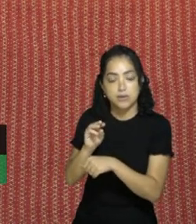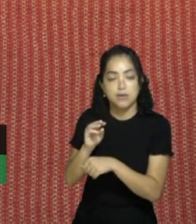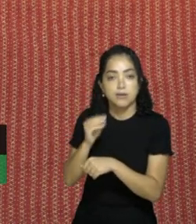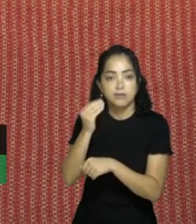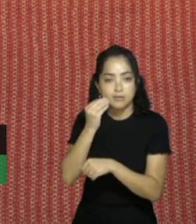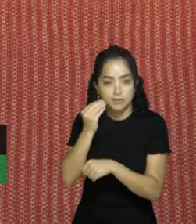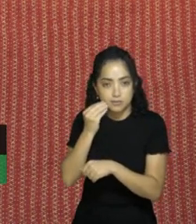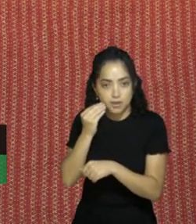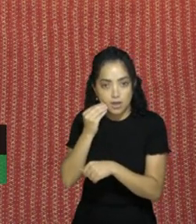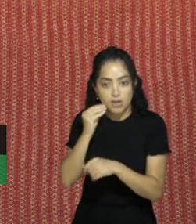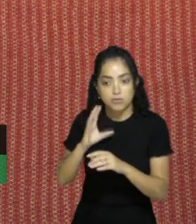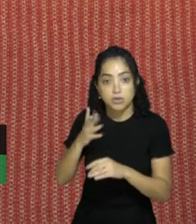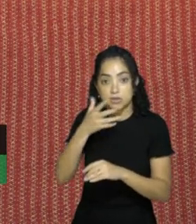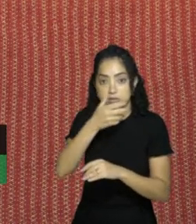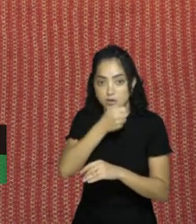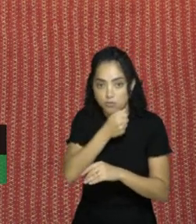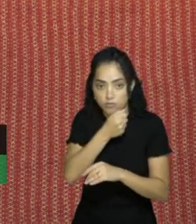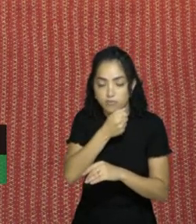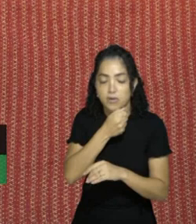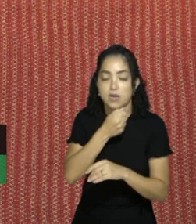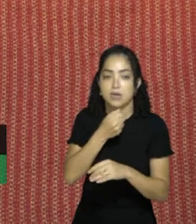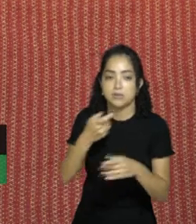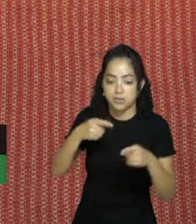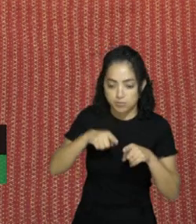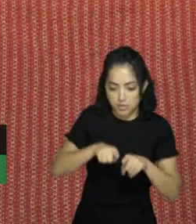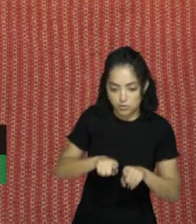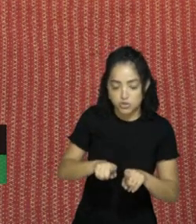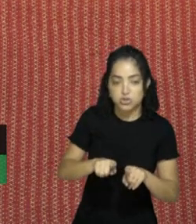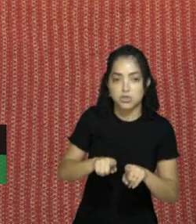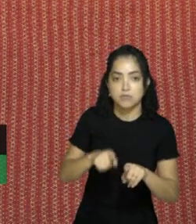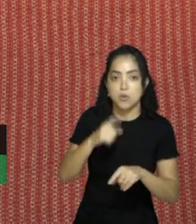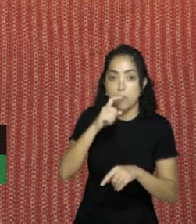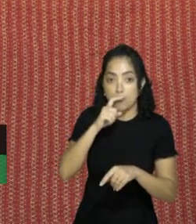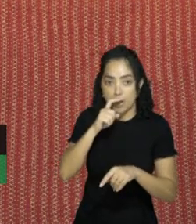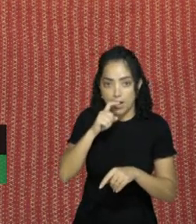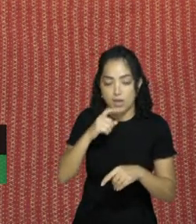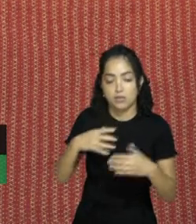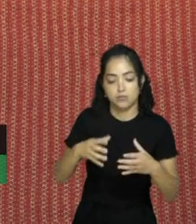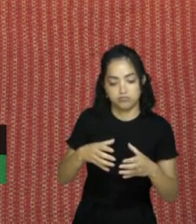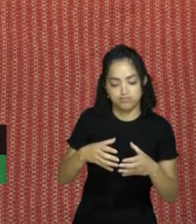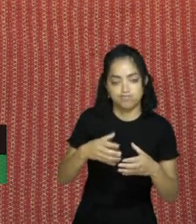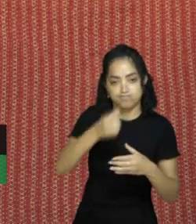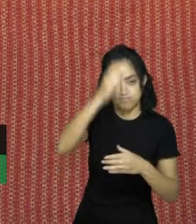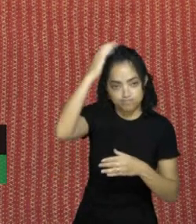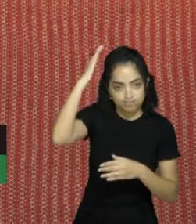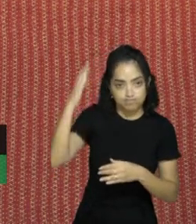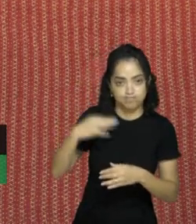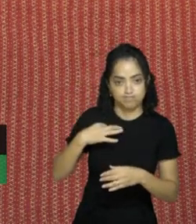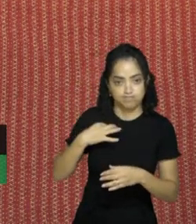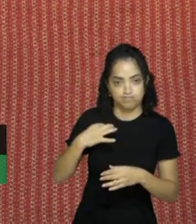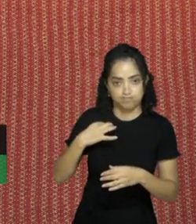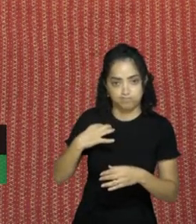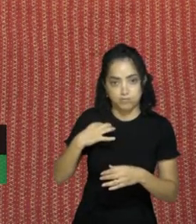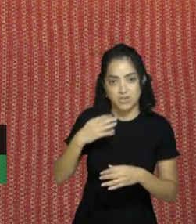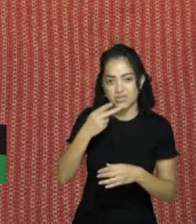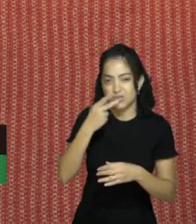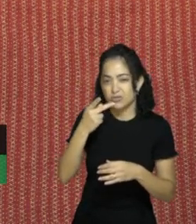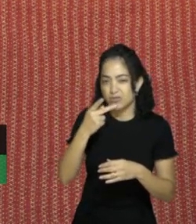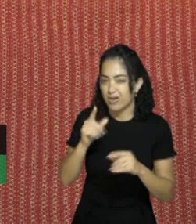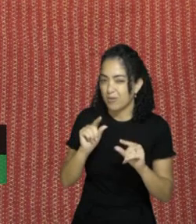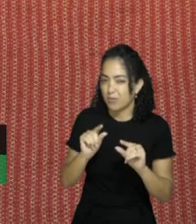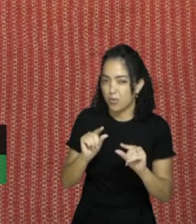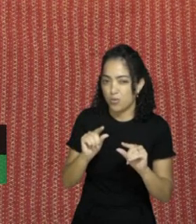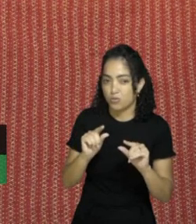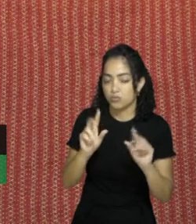seu irmão gêmeo e também a bombeiro voluntário seu pai que o bombeiro voluntário e a gente fala muito pouco disso é